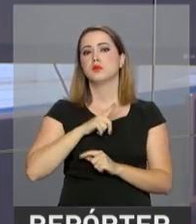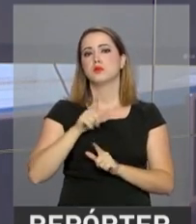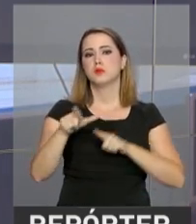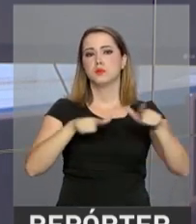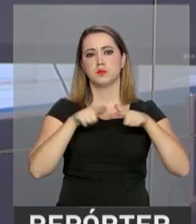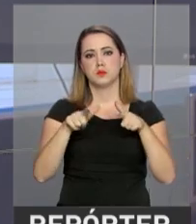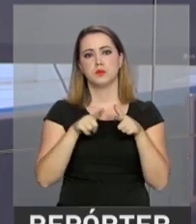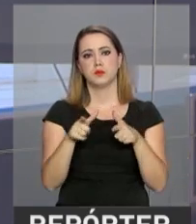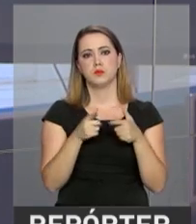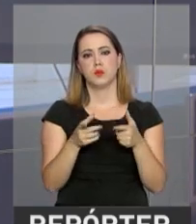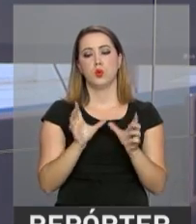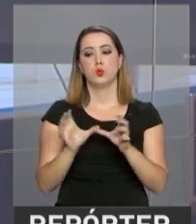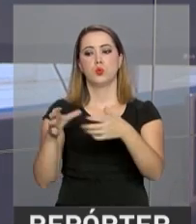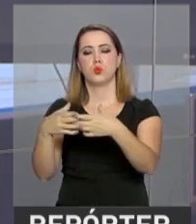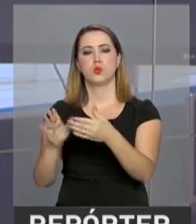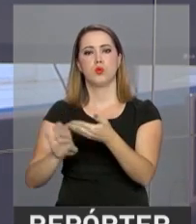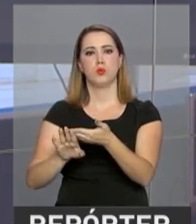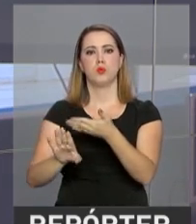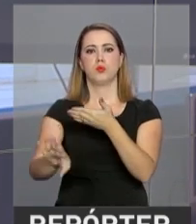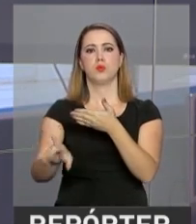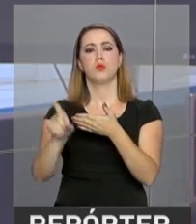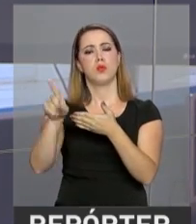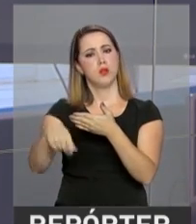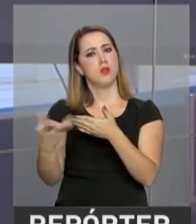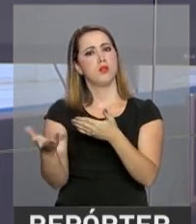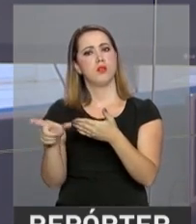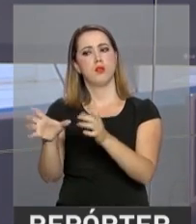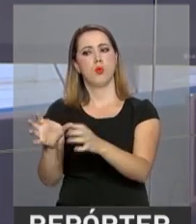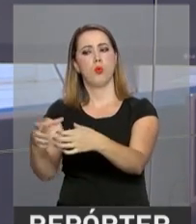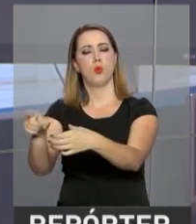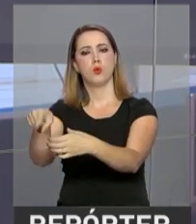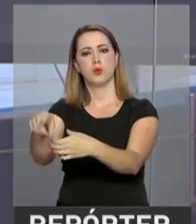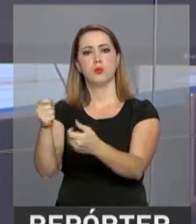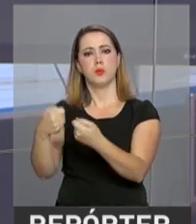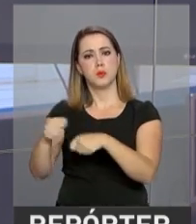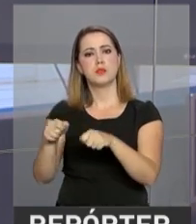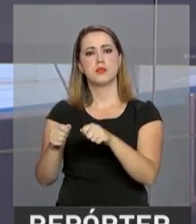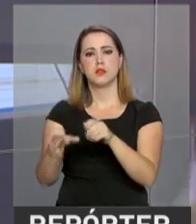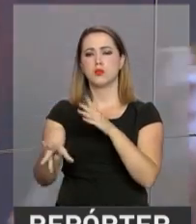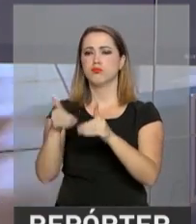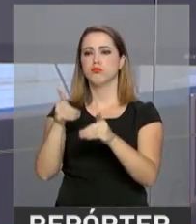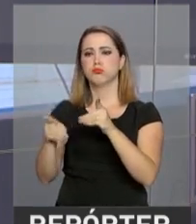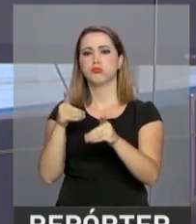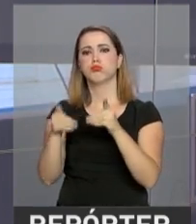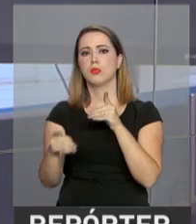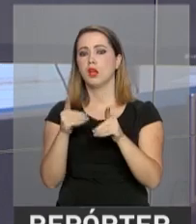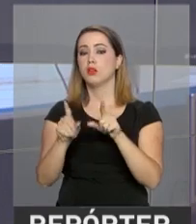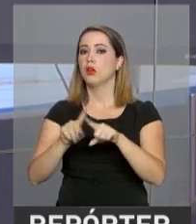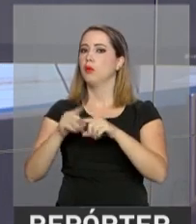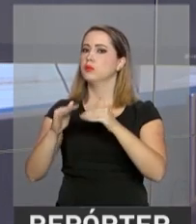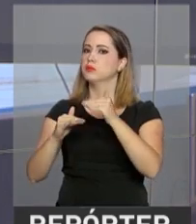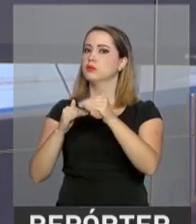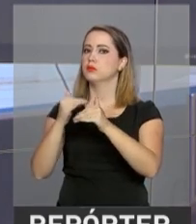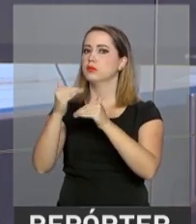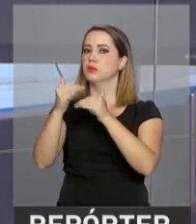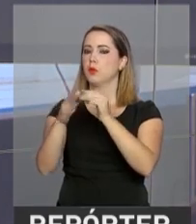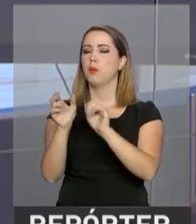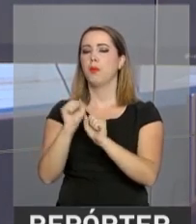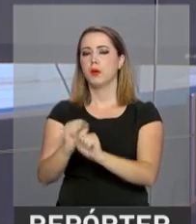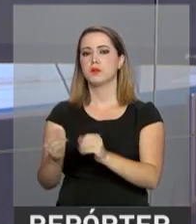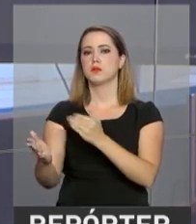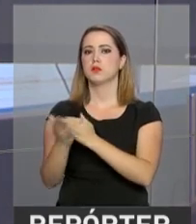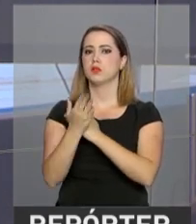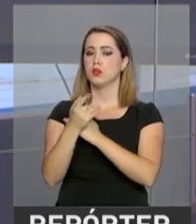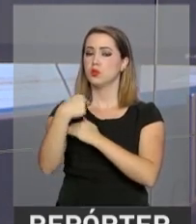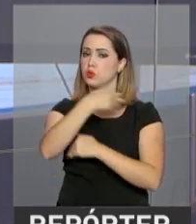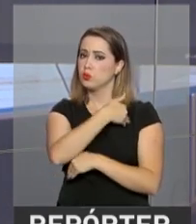e o trabalho da oposição, que, segundo ele, deve ser divergente, crítica, mas construtiva, que possa ajudar quem está